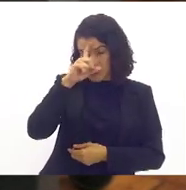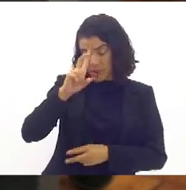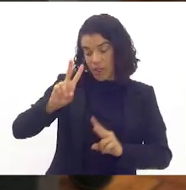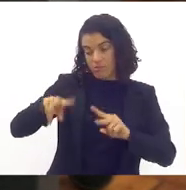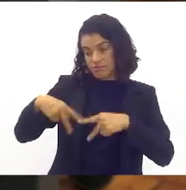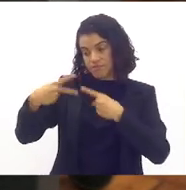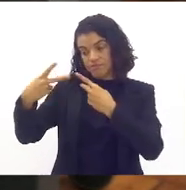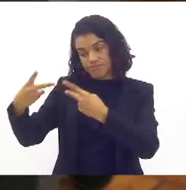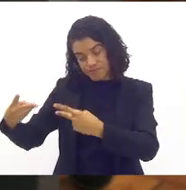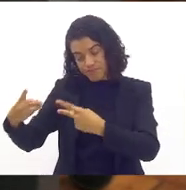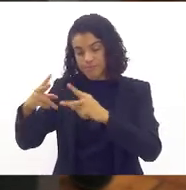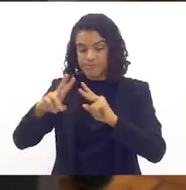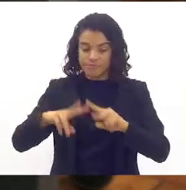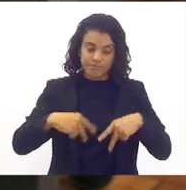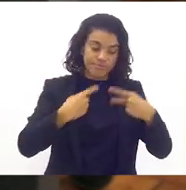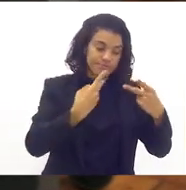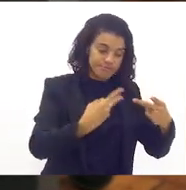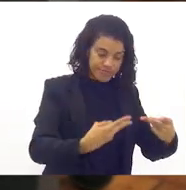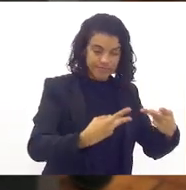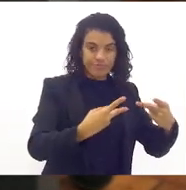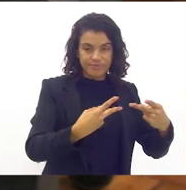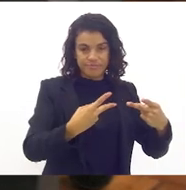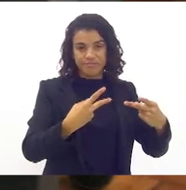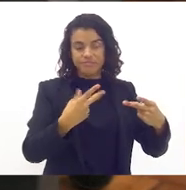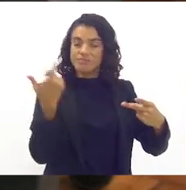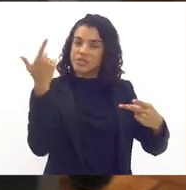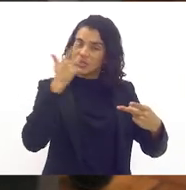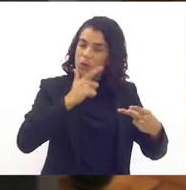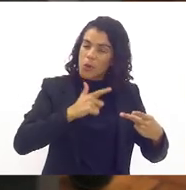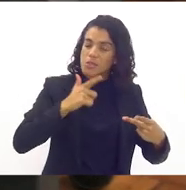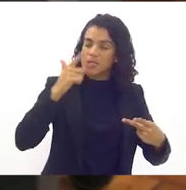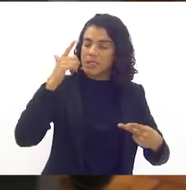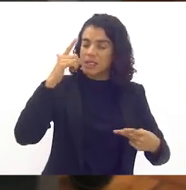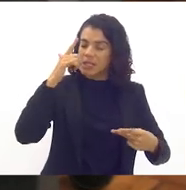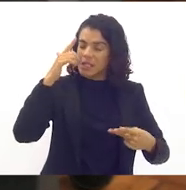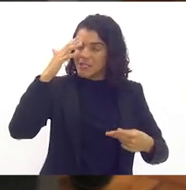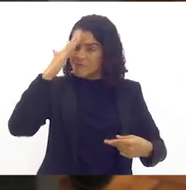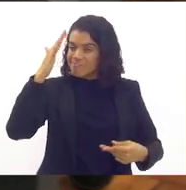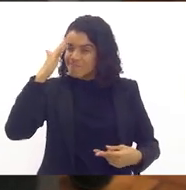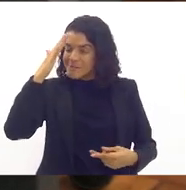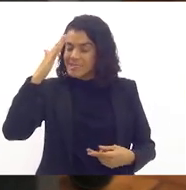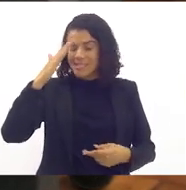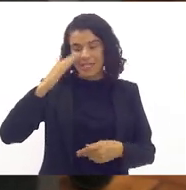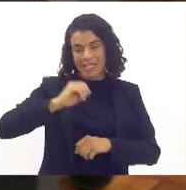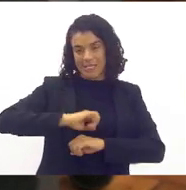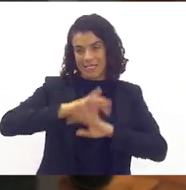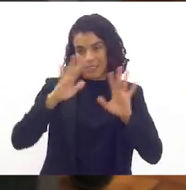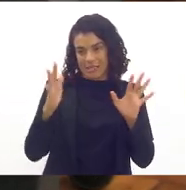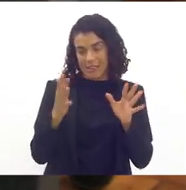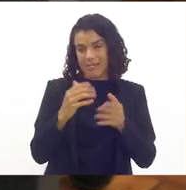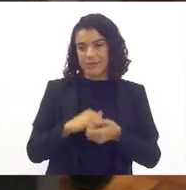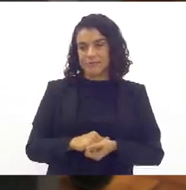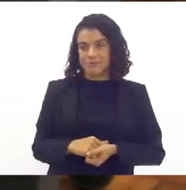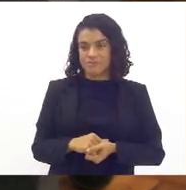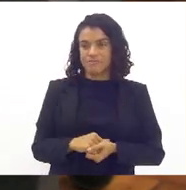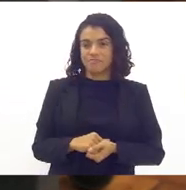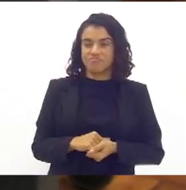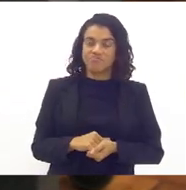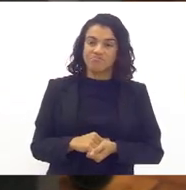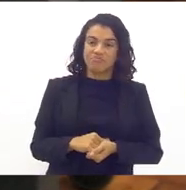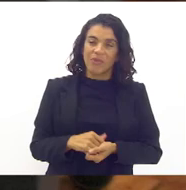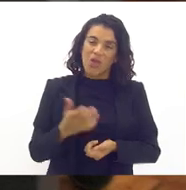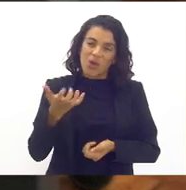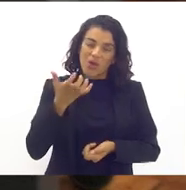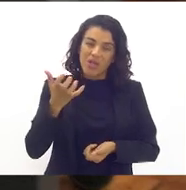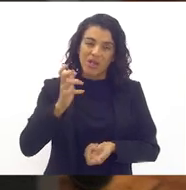ter assumido esses dois capitais. Para a gente ter essa visualização. Então, eu queria transformar isso,